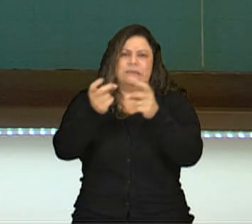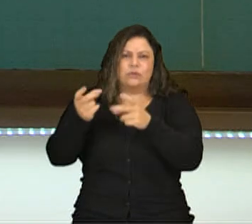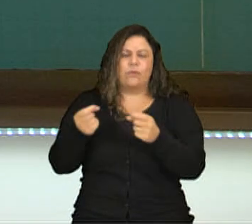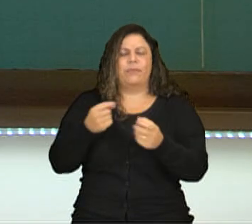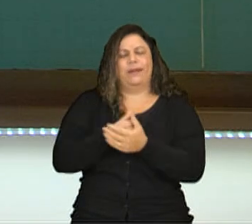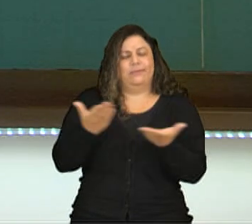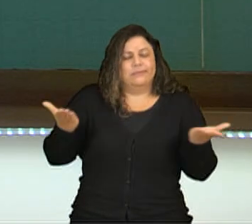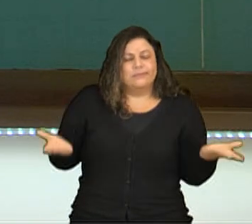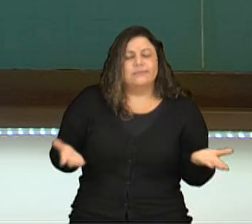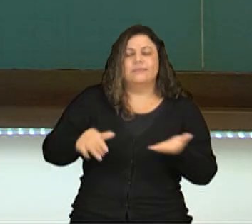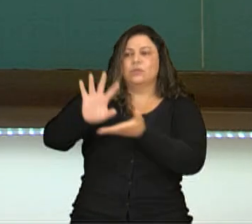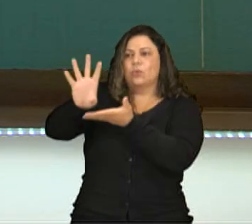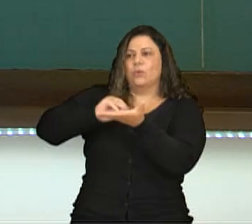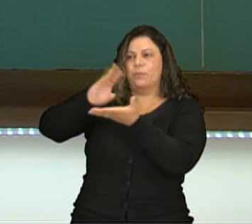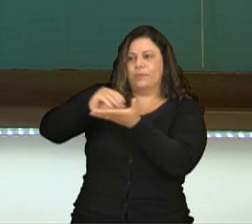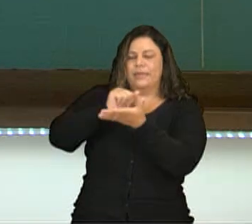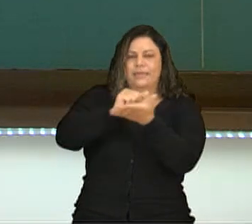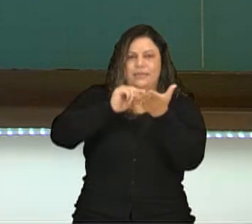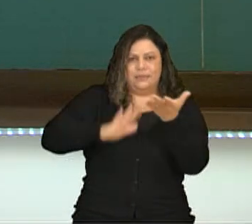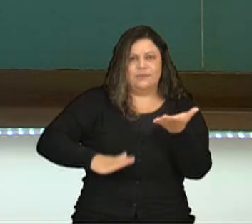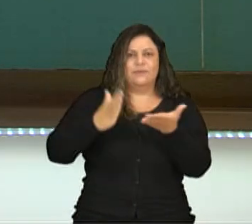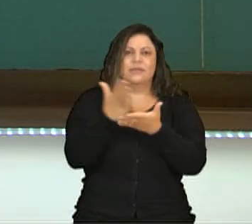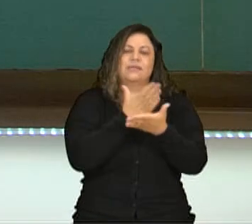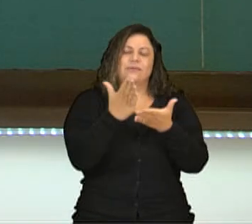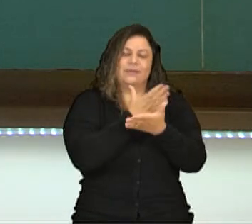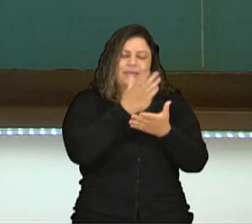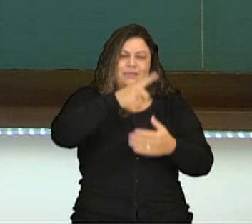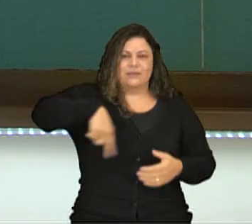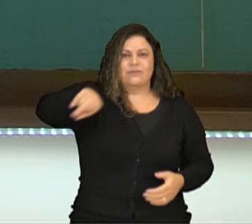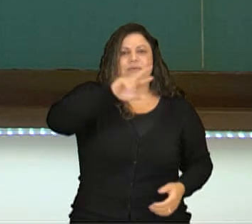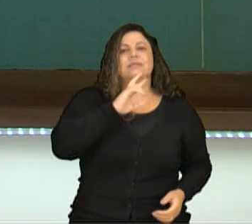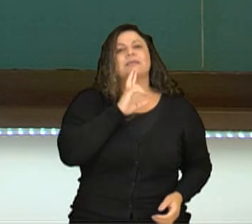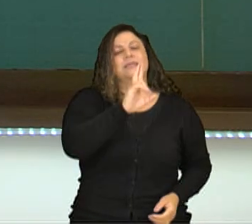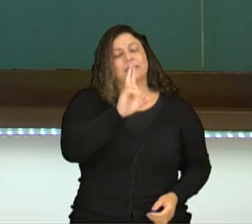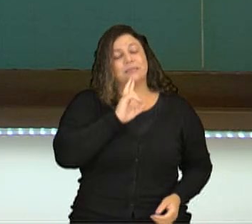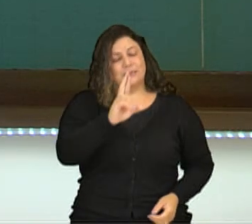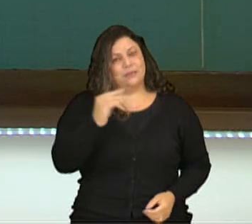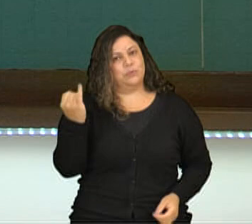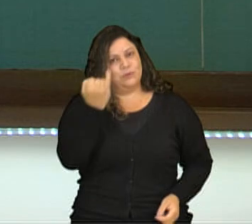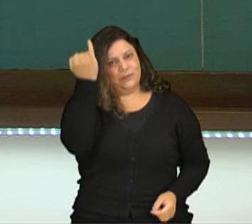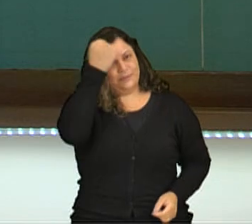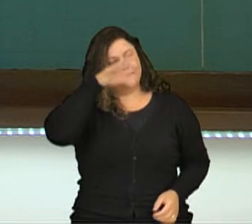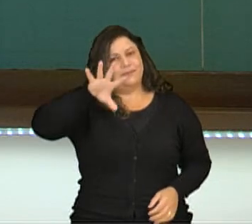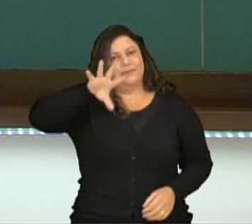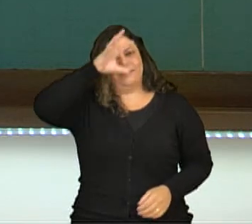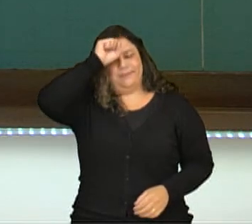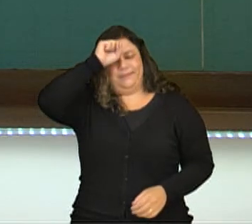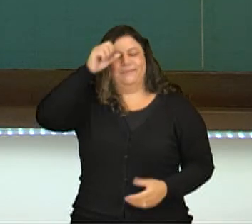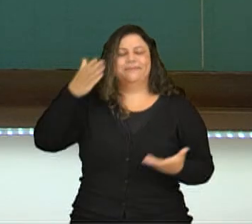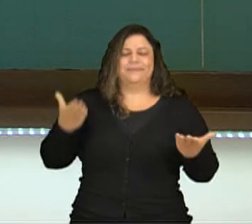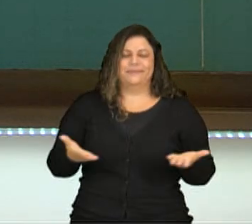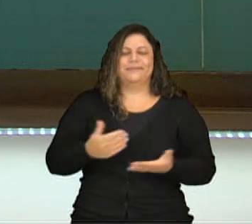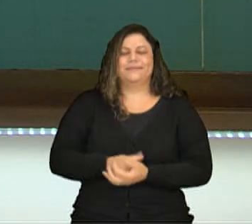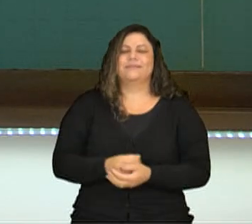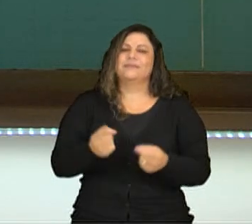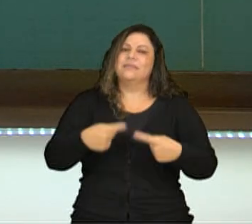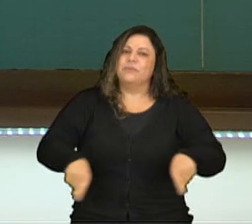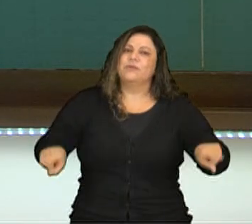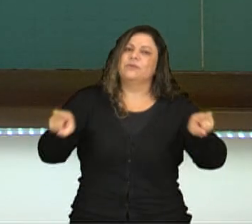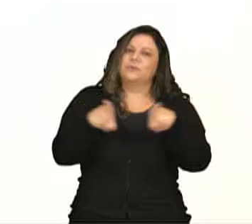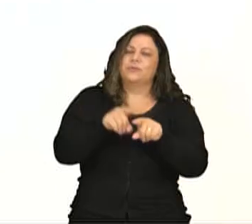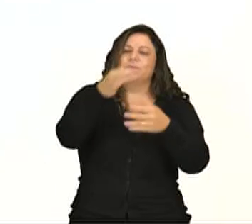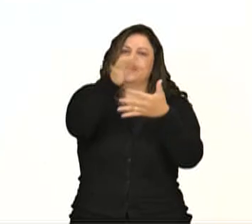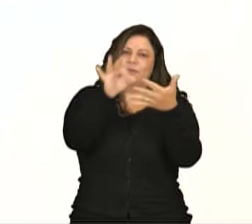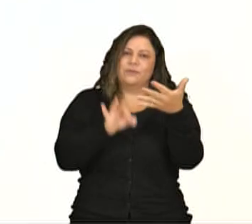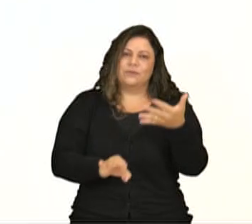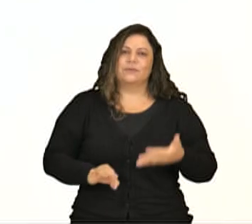essa atividade no caderno de vocês, respondam, isso é importante para o aprendizado de vocês, e nós voltamos com a correção.